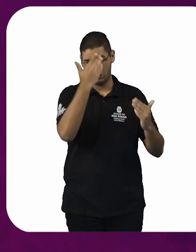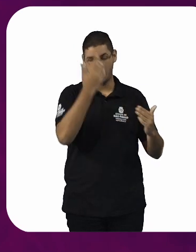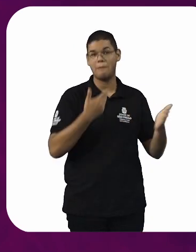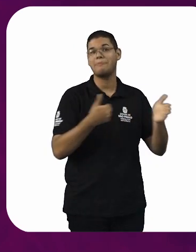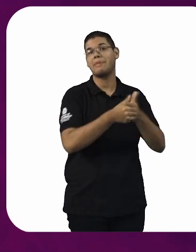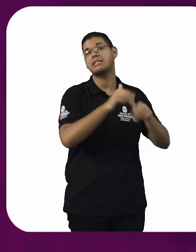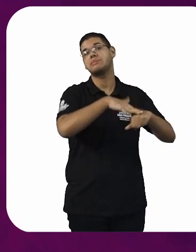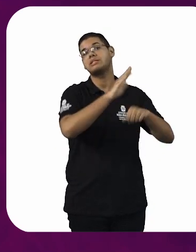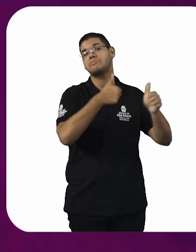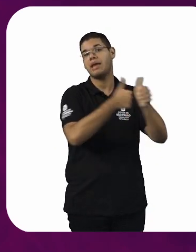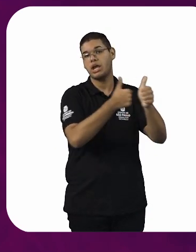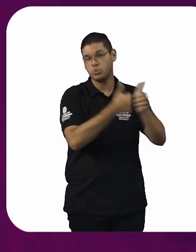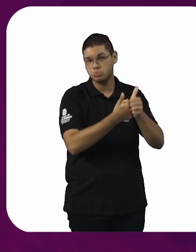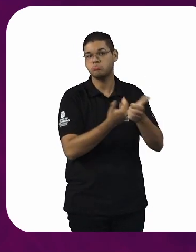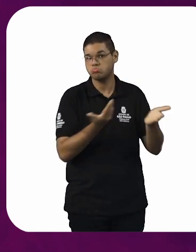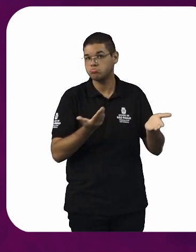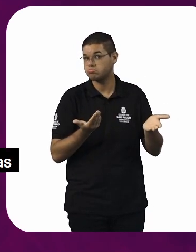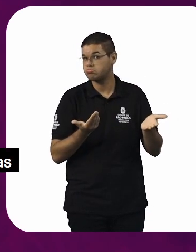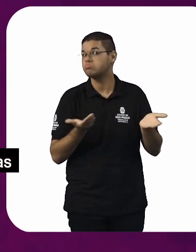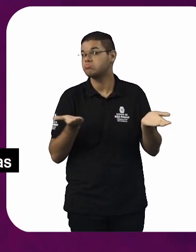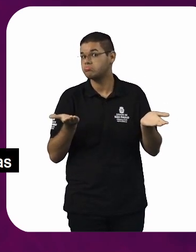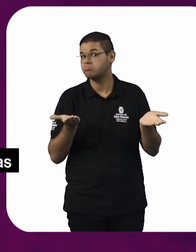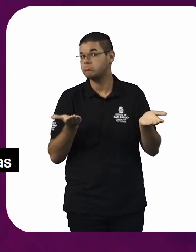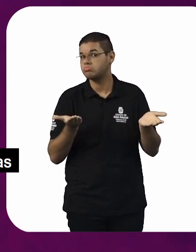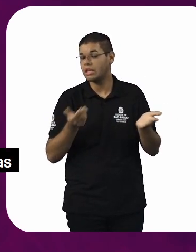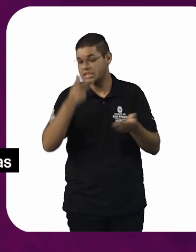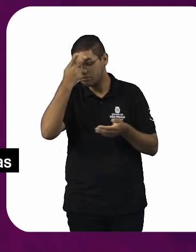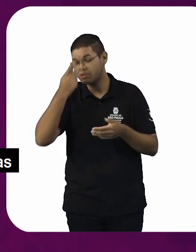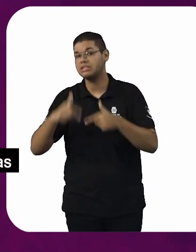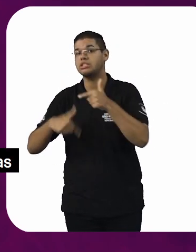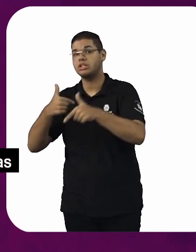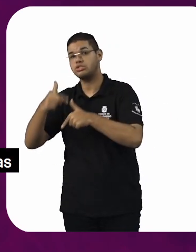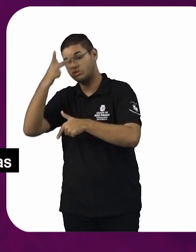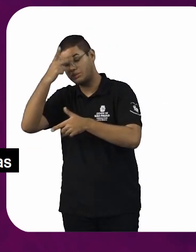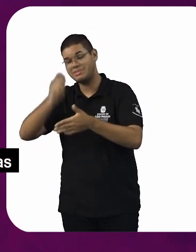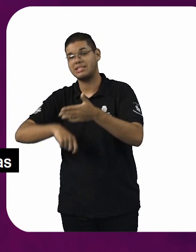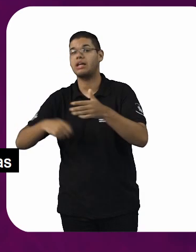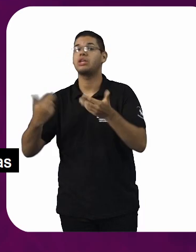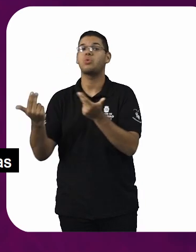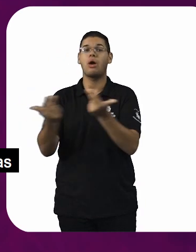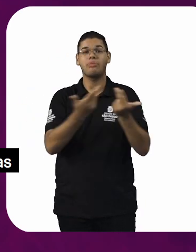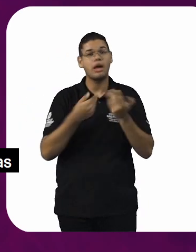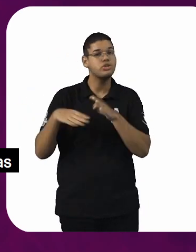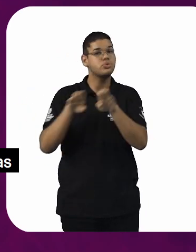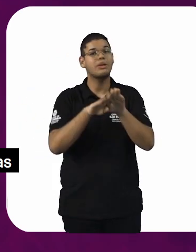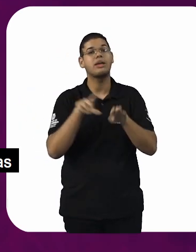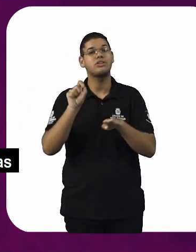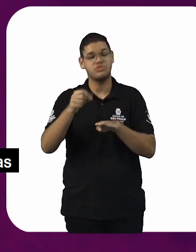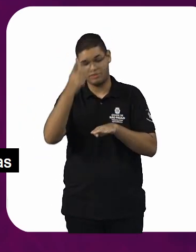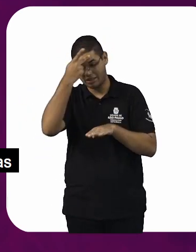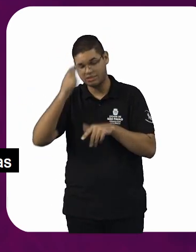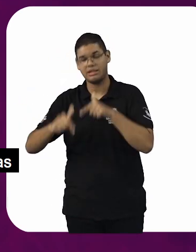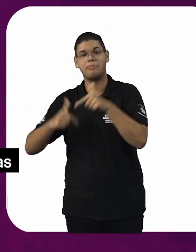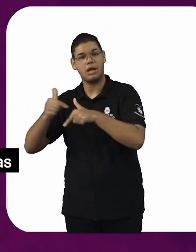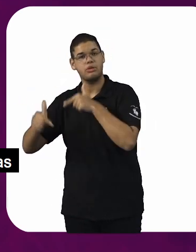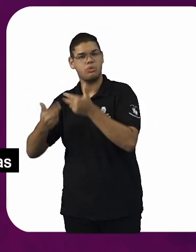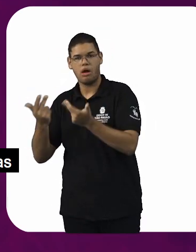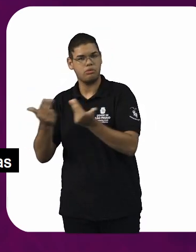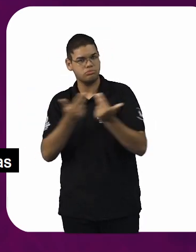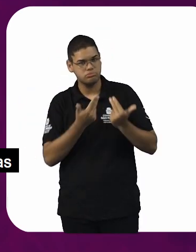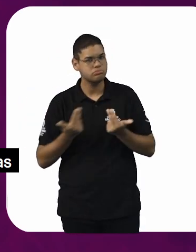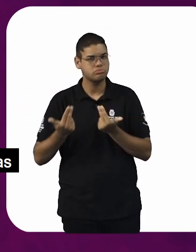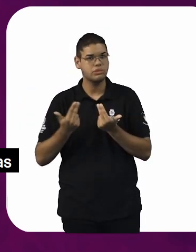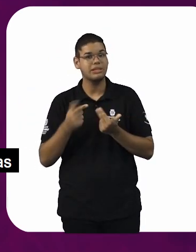dá a oportunidade de receber, de recepcionar essas pessoas, de inseri-las no mercado de trabalho e permanecerem, e